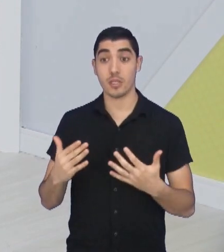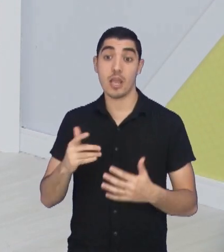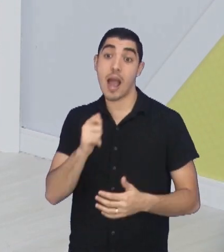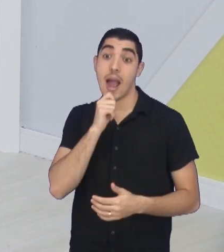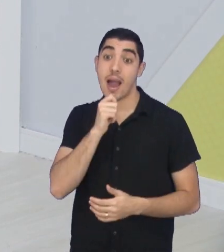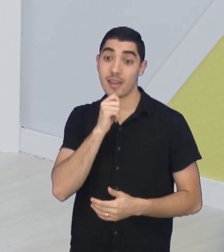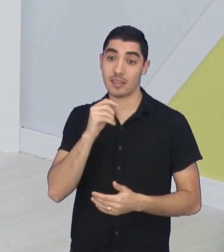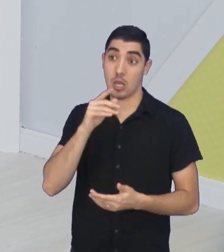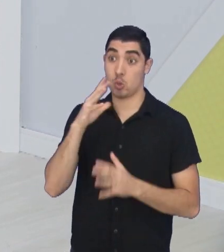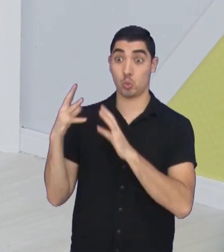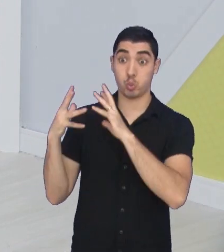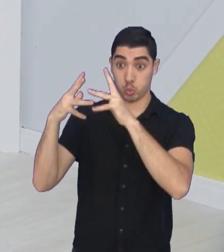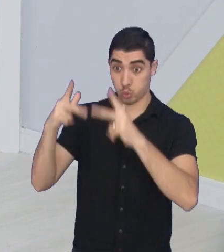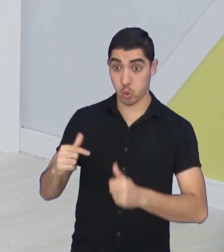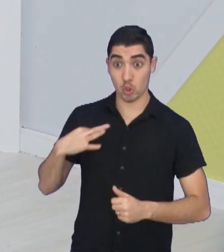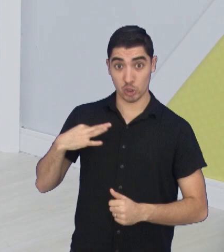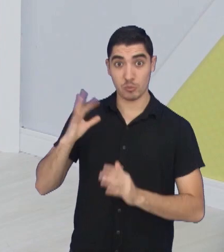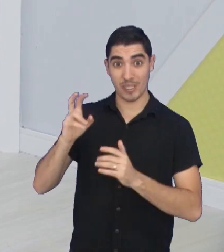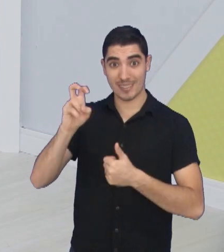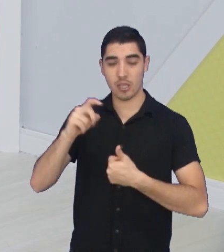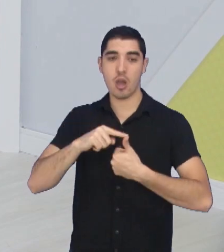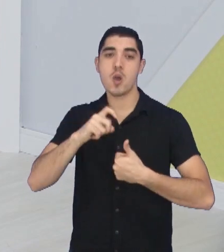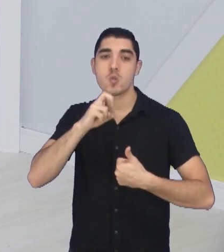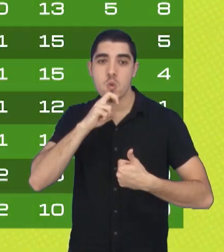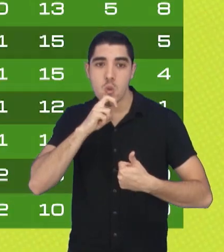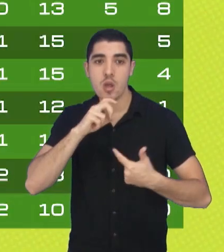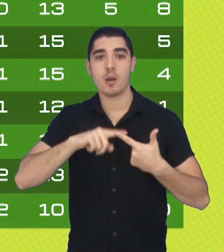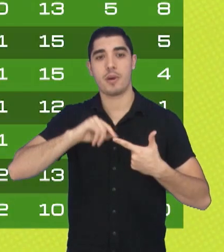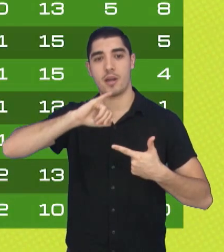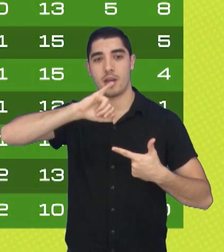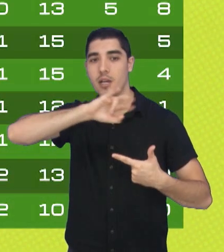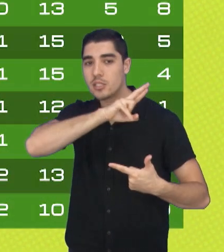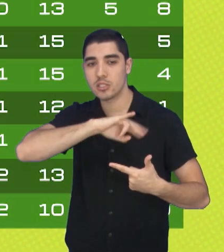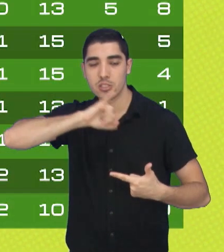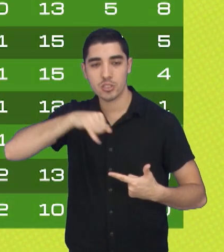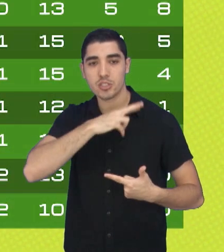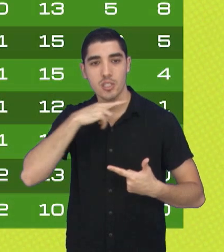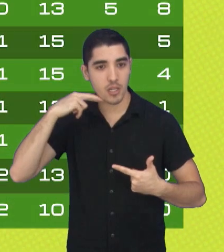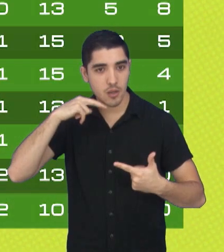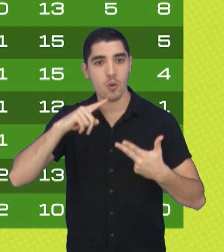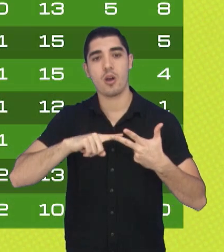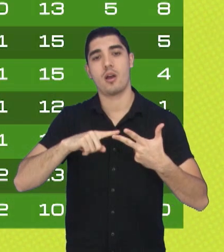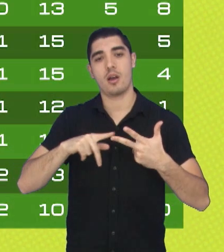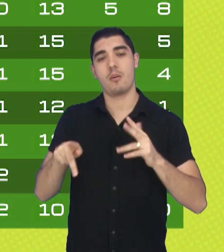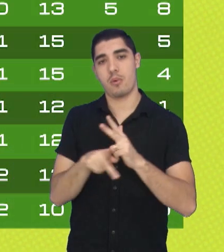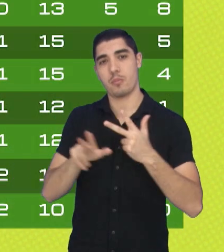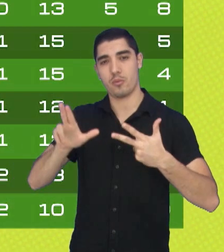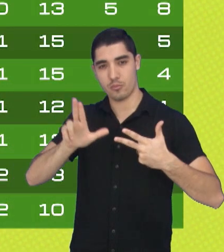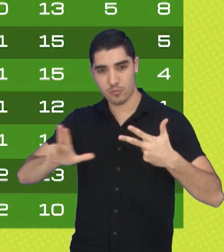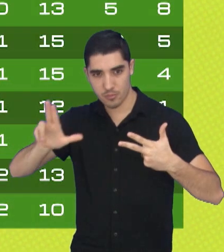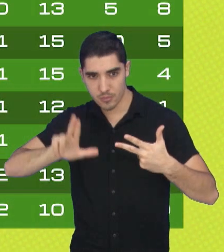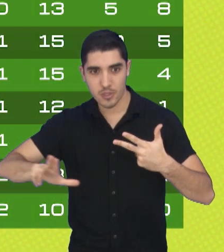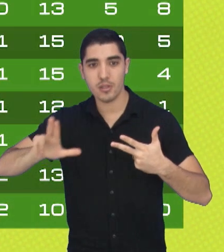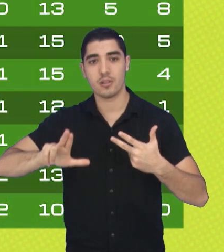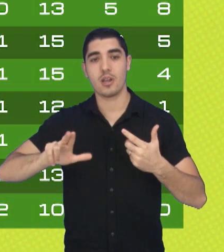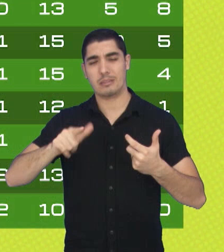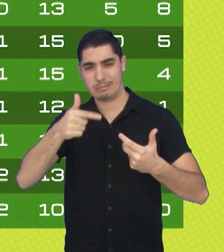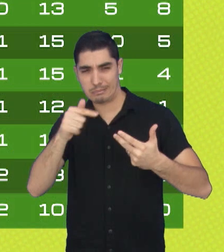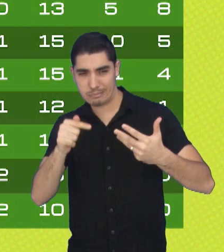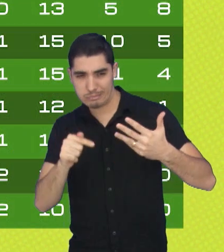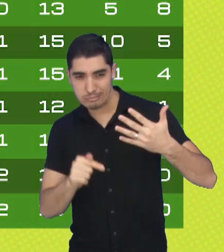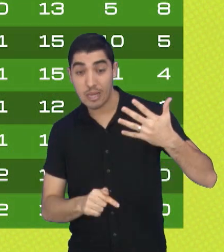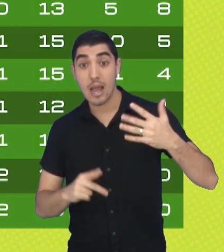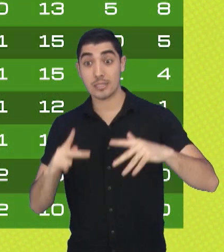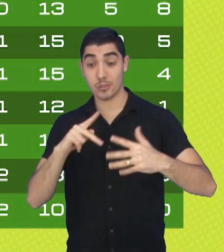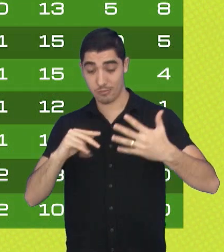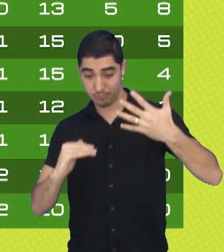vezes ainda, mas já mostra lá, o Sorocaba líder, Jaraguá, Praia Clube, e aí vai essa cacetada de times. O São José aparece na